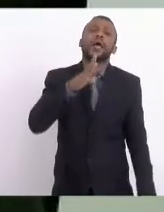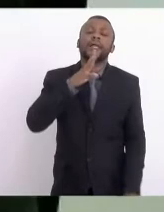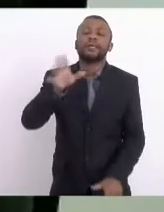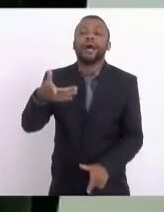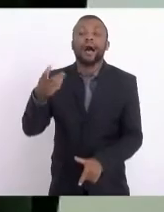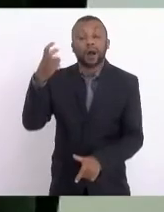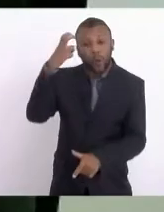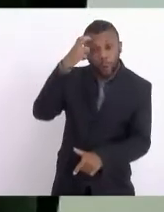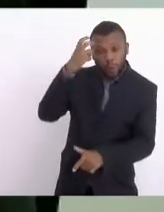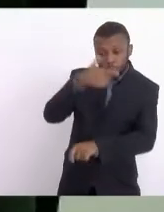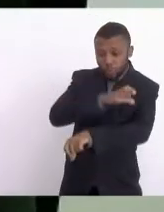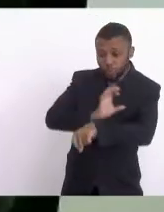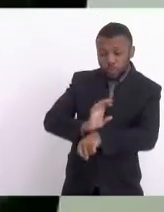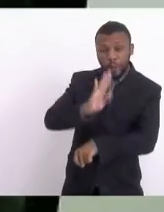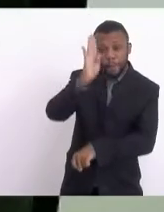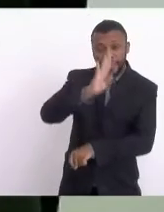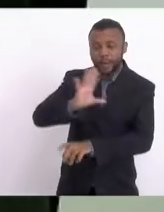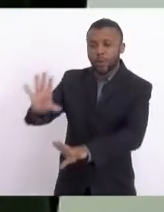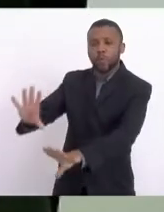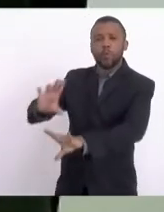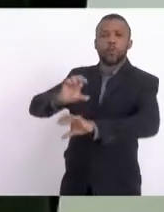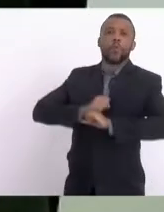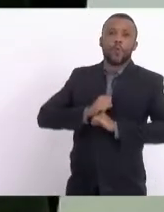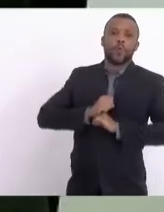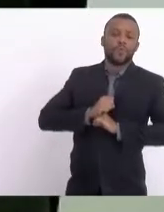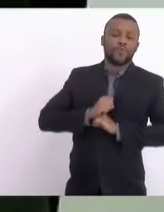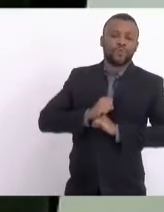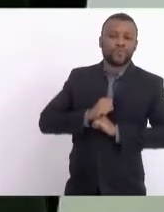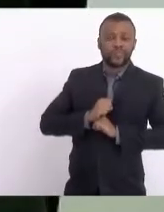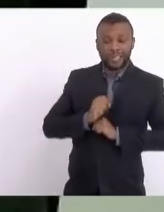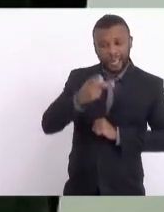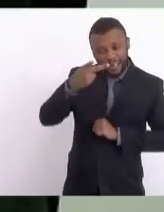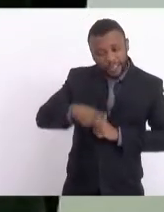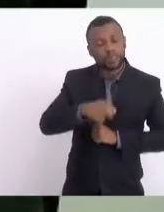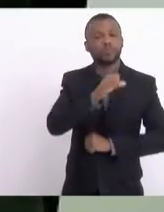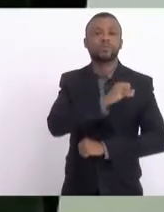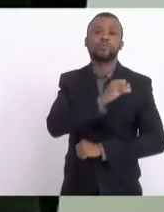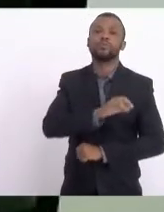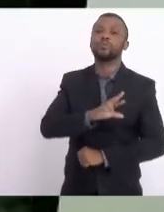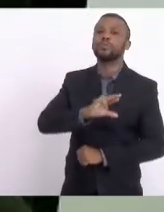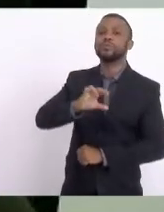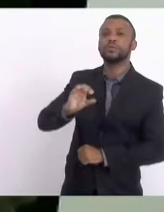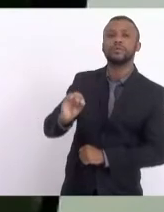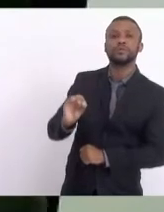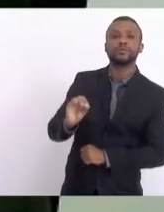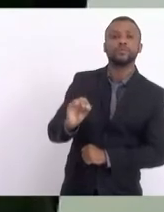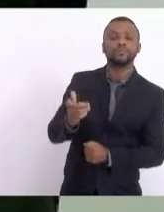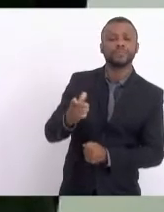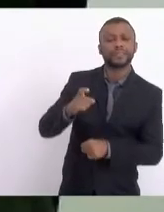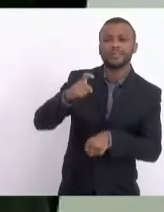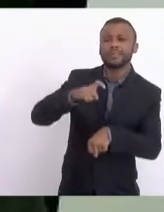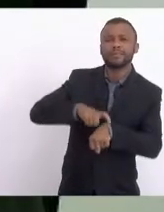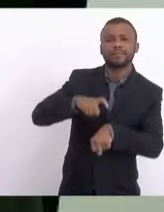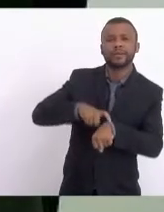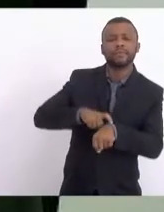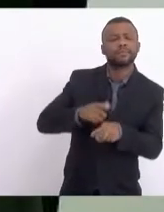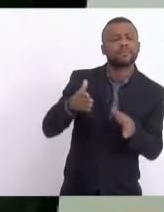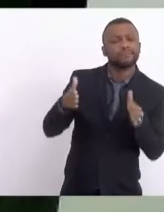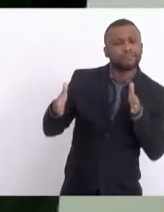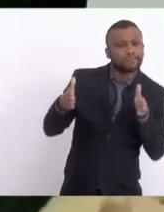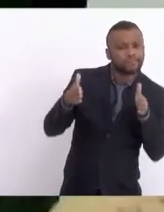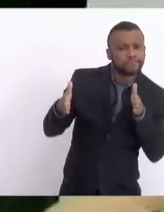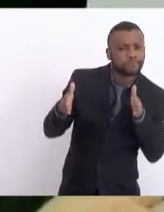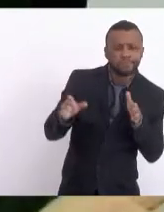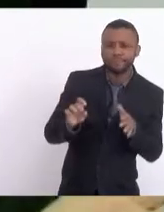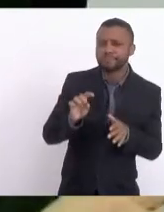cultura do estado do Rio de Janeiro? Que tempo há para isso?